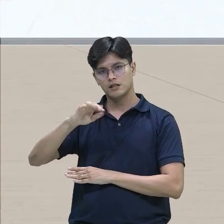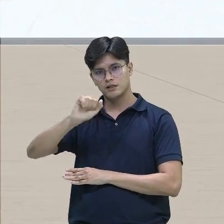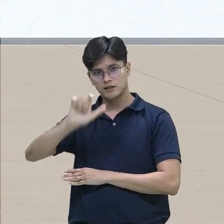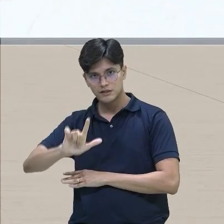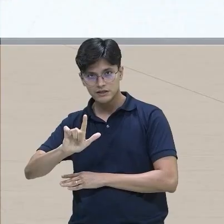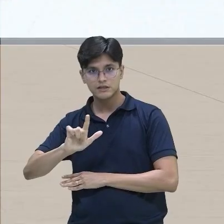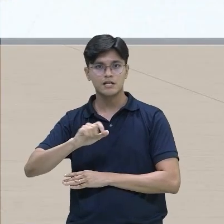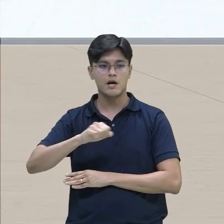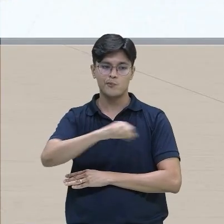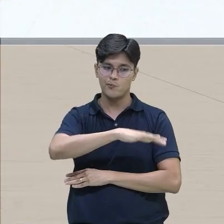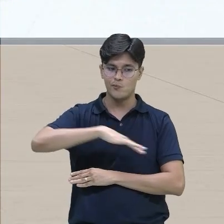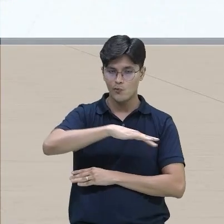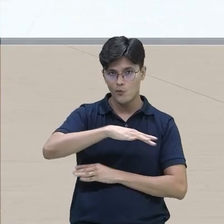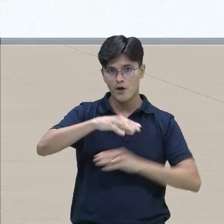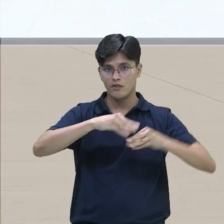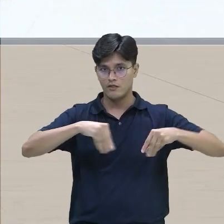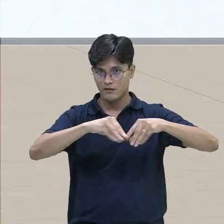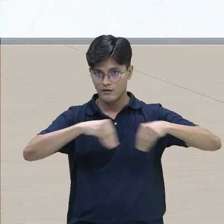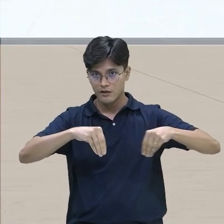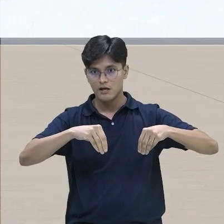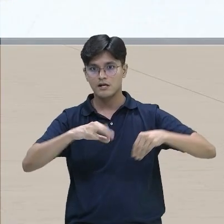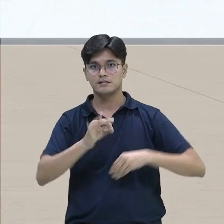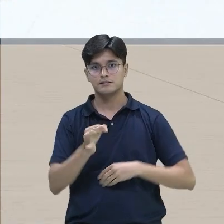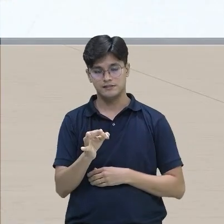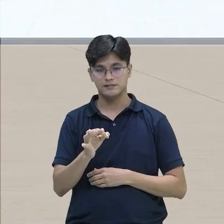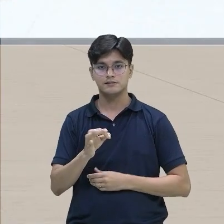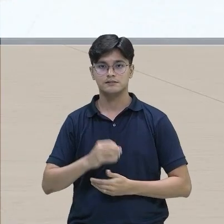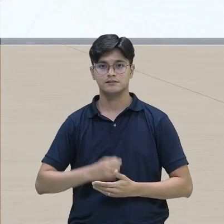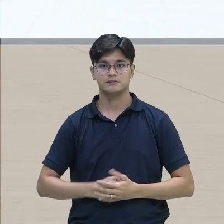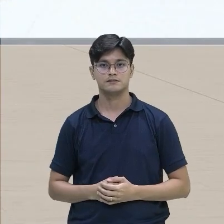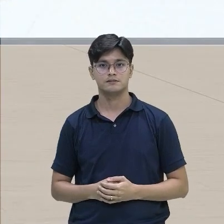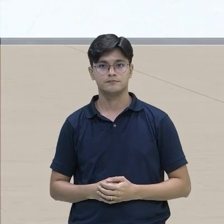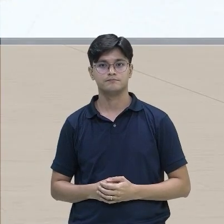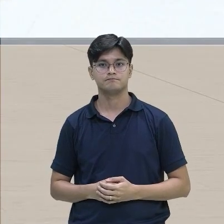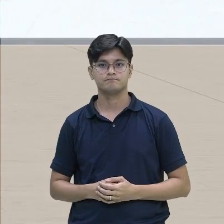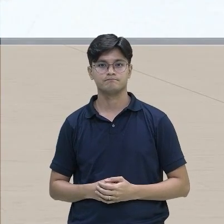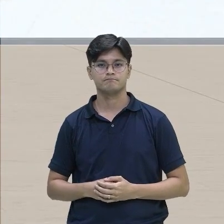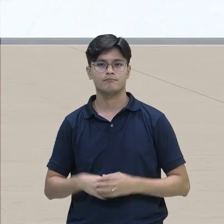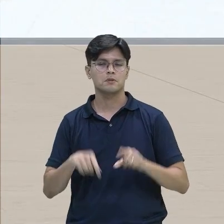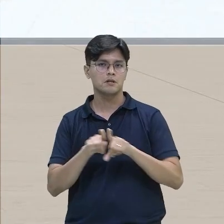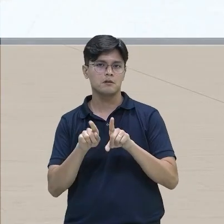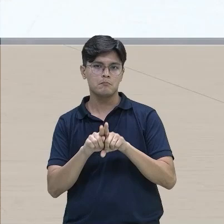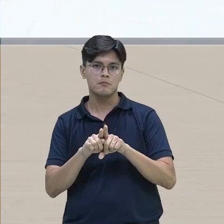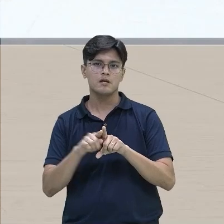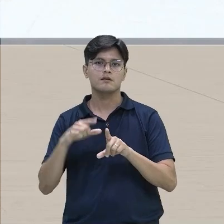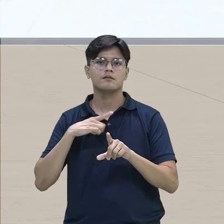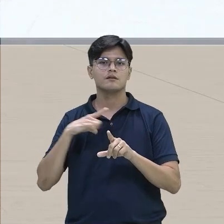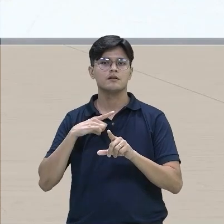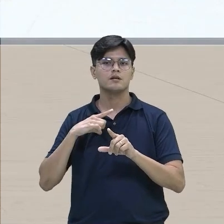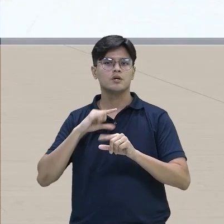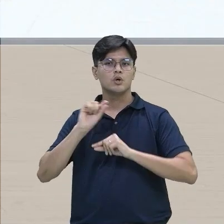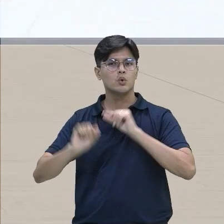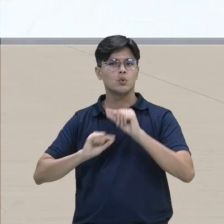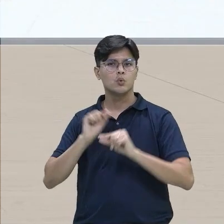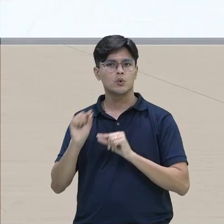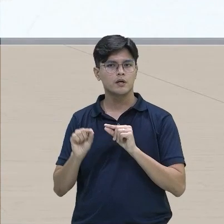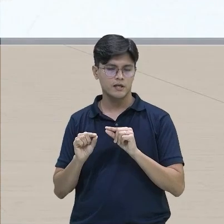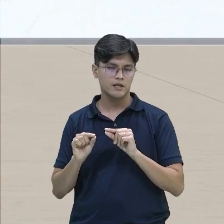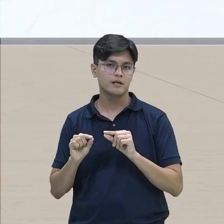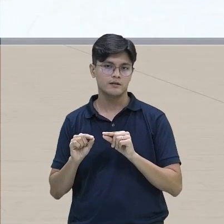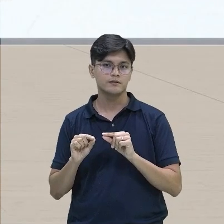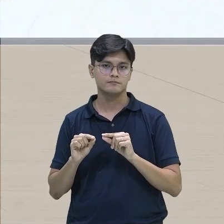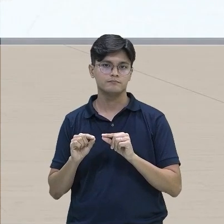continente americano, mais especificamente ao território brasileiro, mas também não podemos